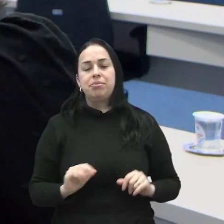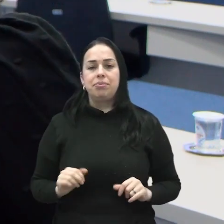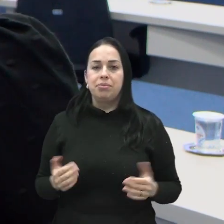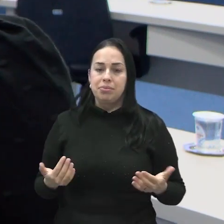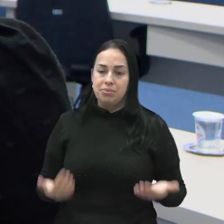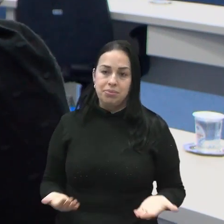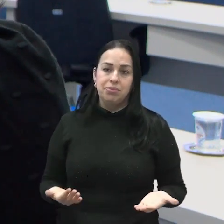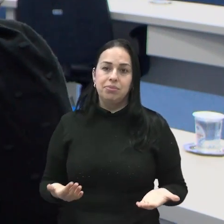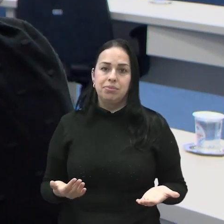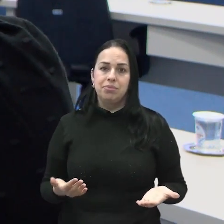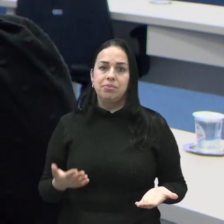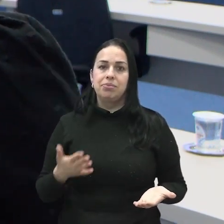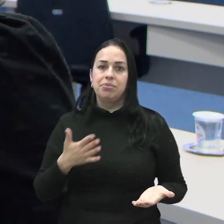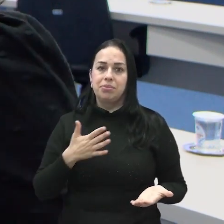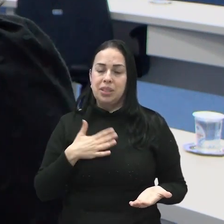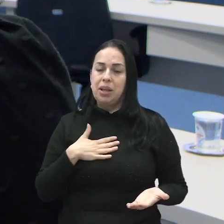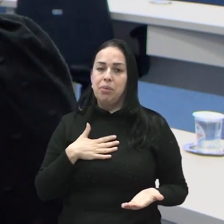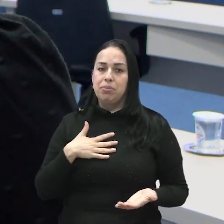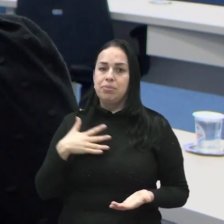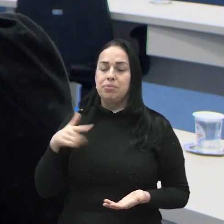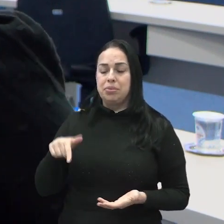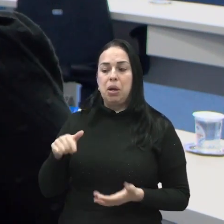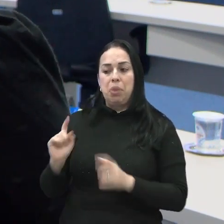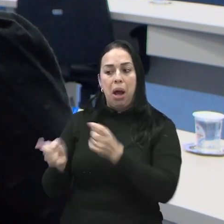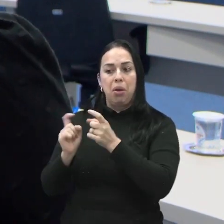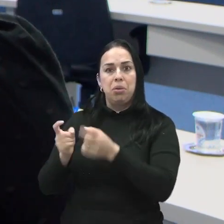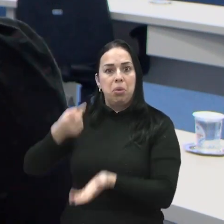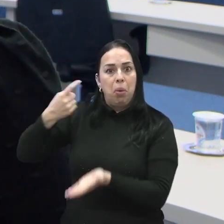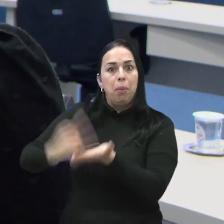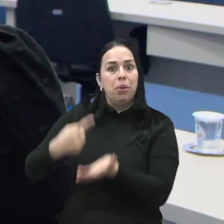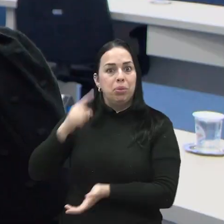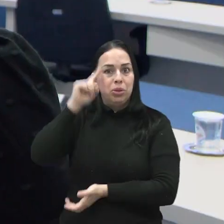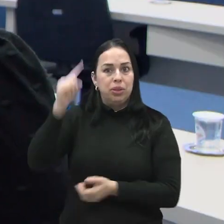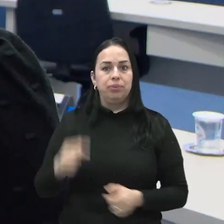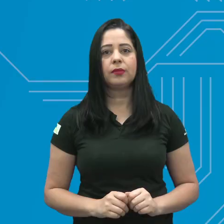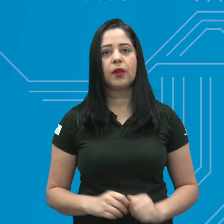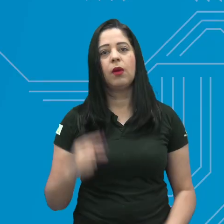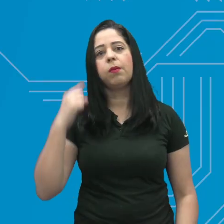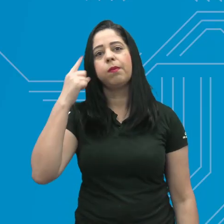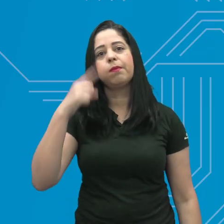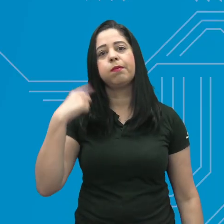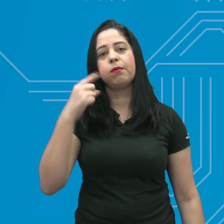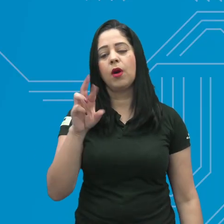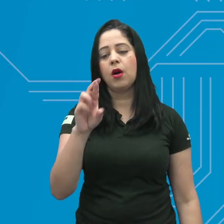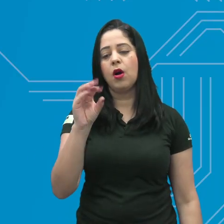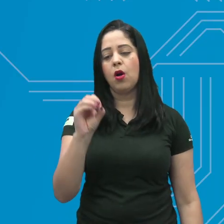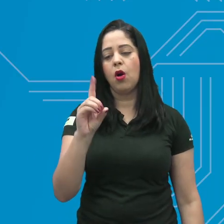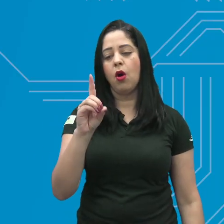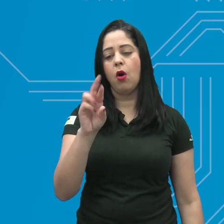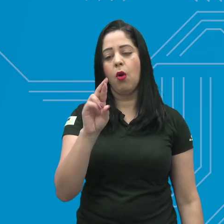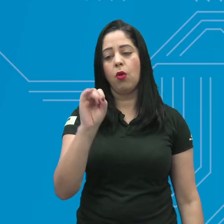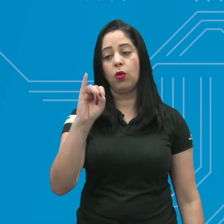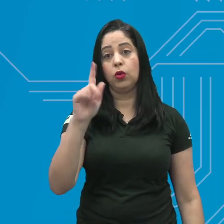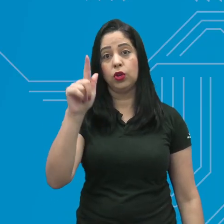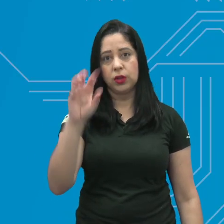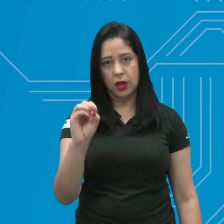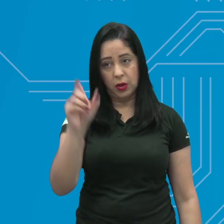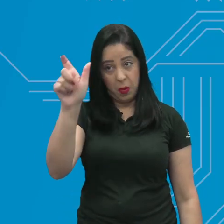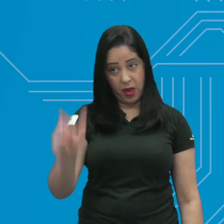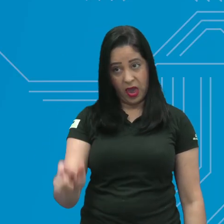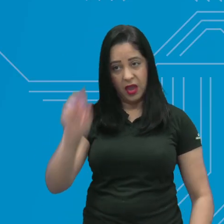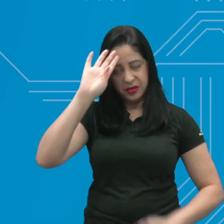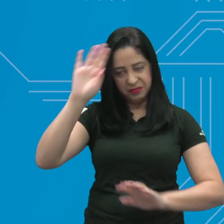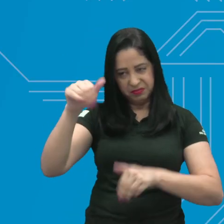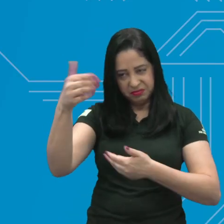questões específicas. Então, saiu isso dessa reunião da Frente Parlamentar hoje. E o advogado Rodrigo Cabreira Gonzalez